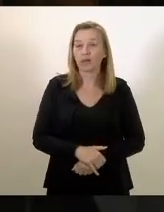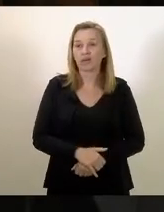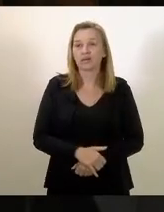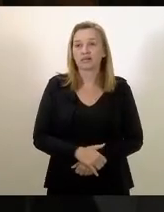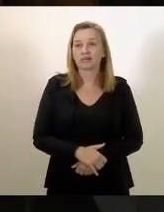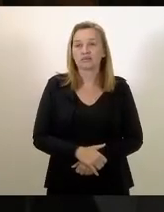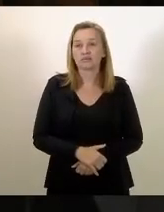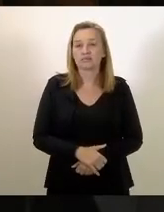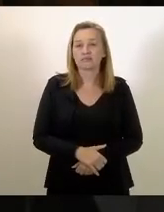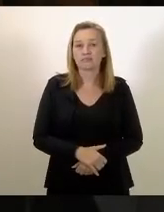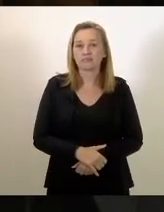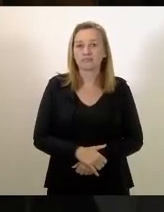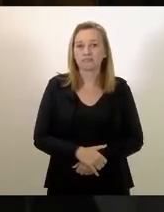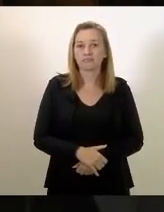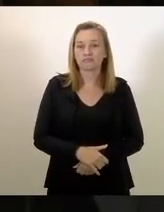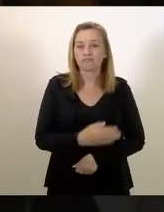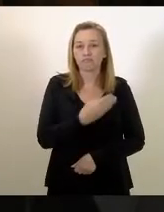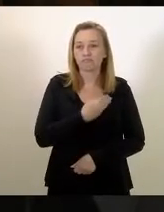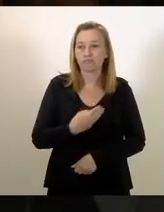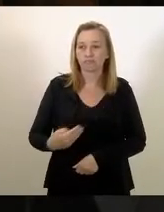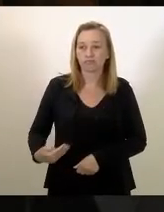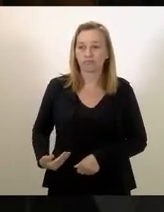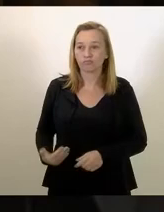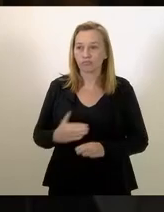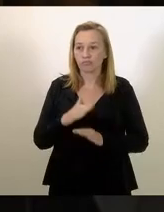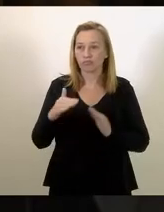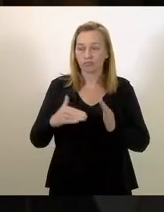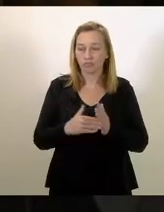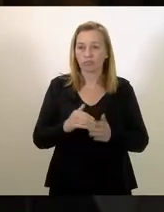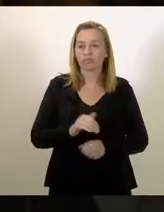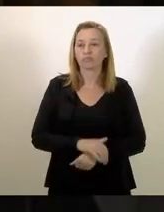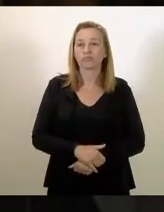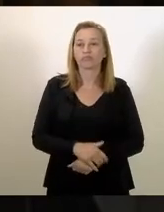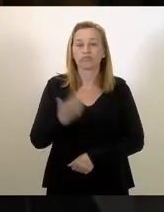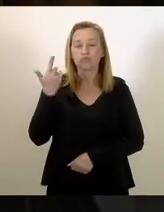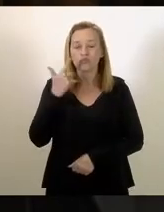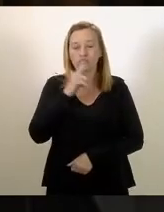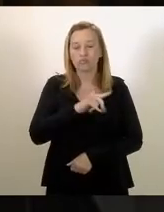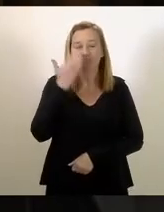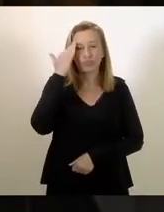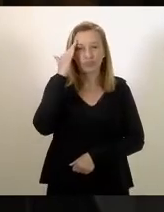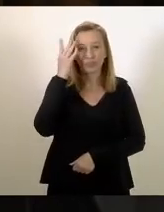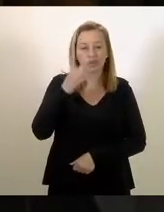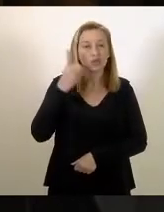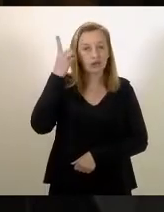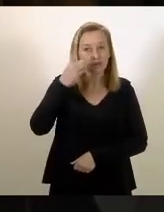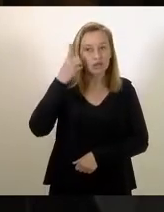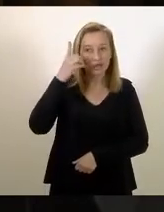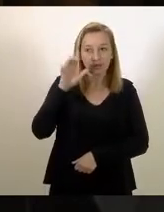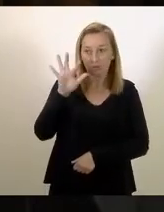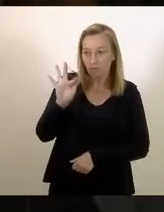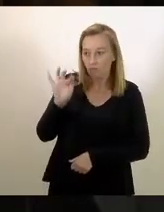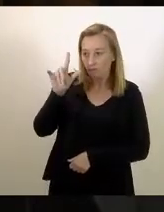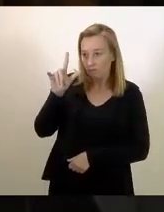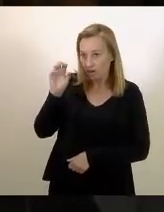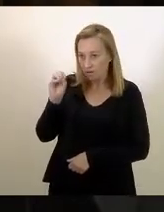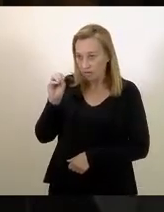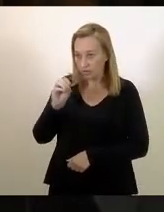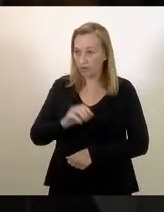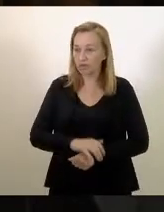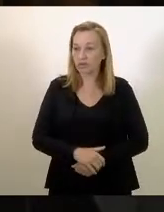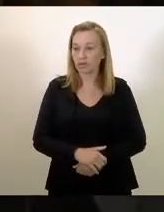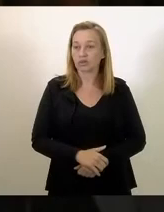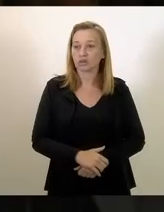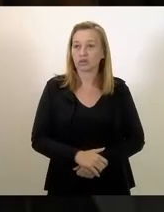que os governantes consigam entender deputado Flávio Serafini e o